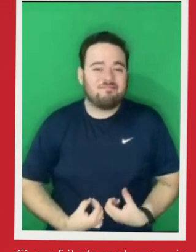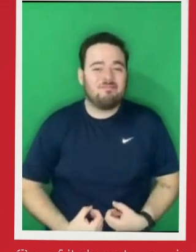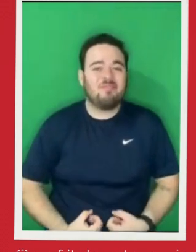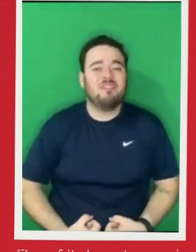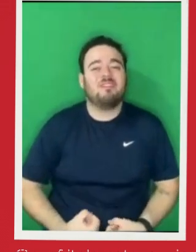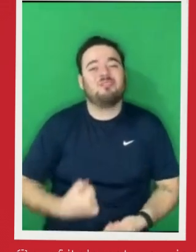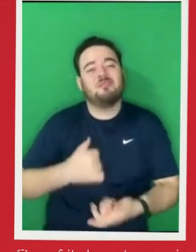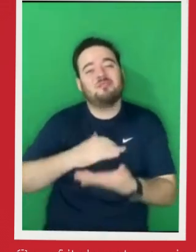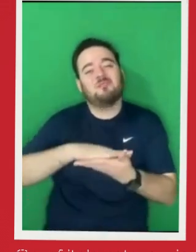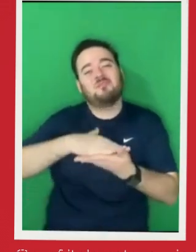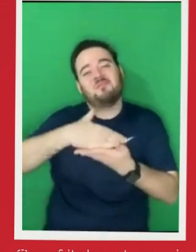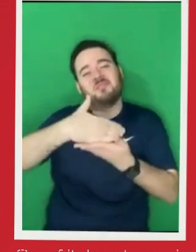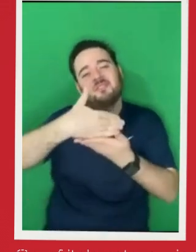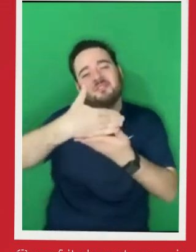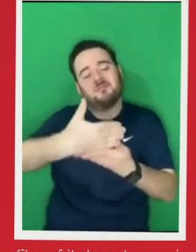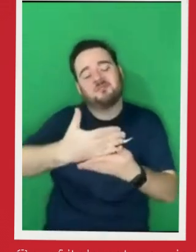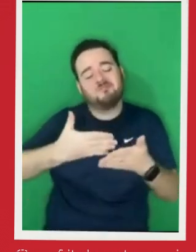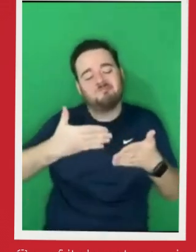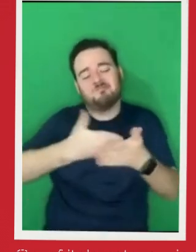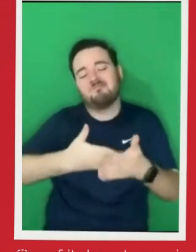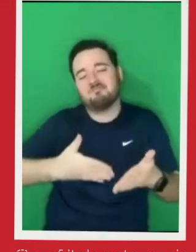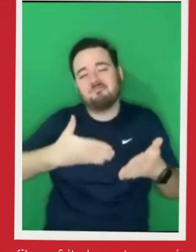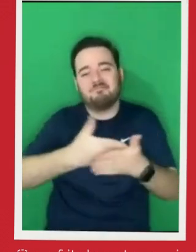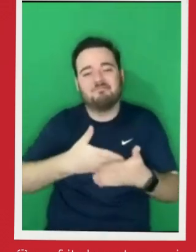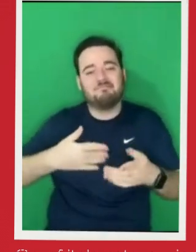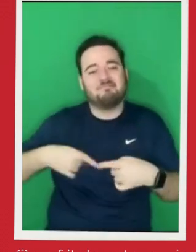barreira será ligar o computador para escrever.